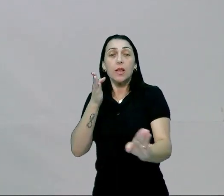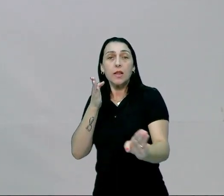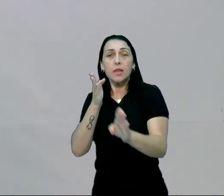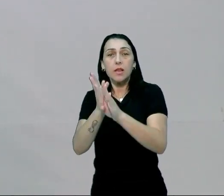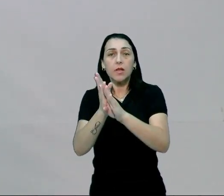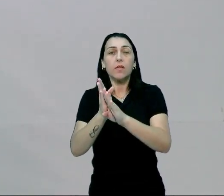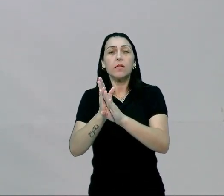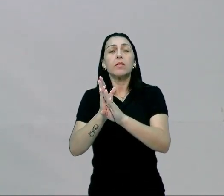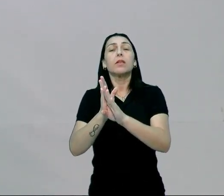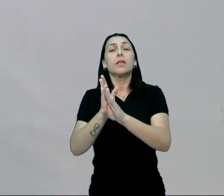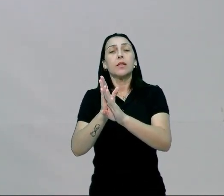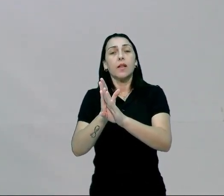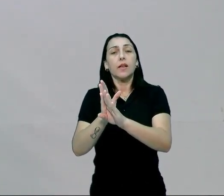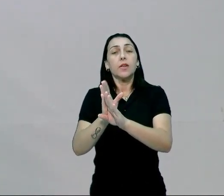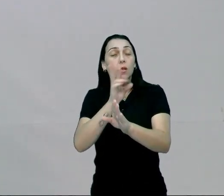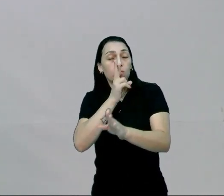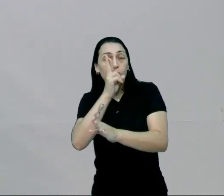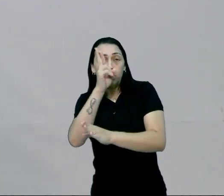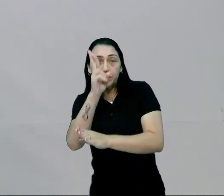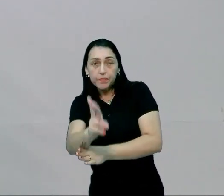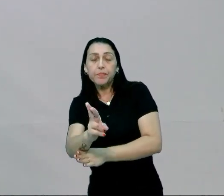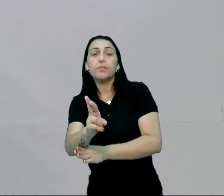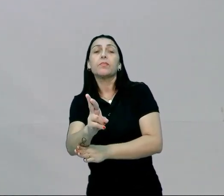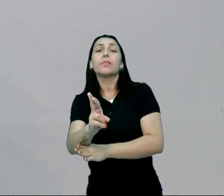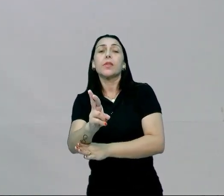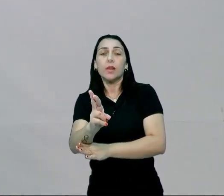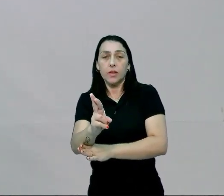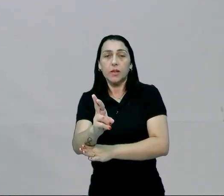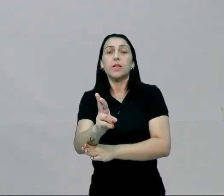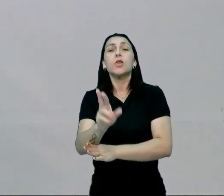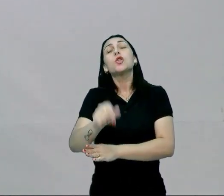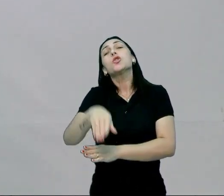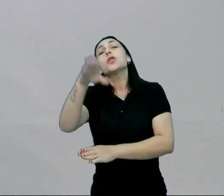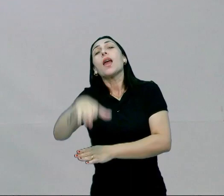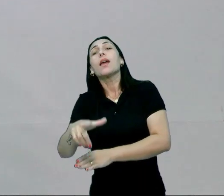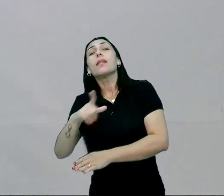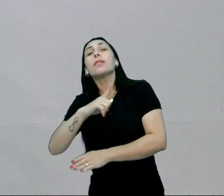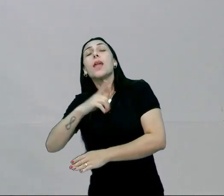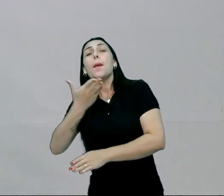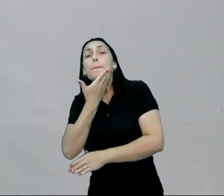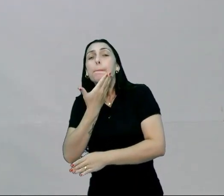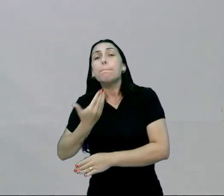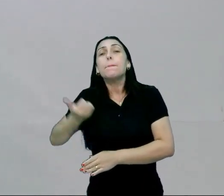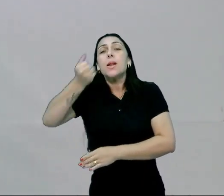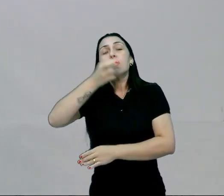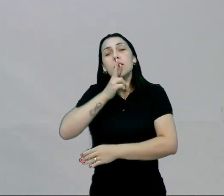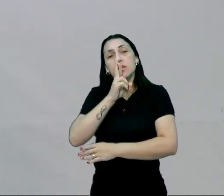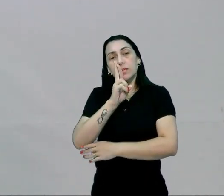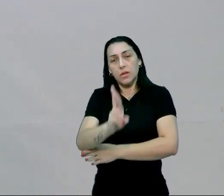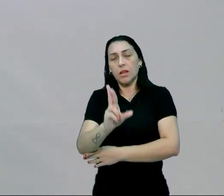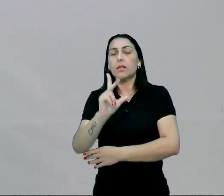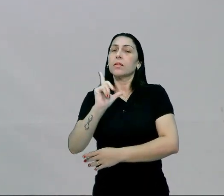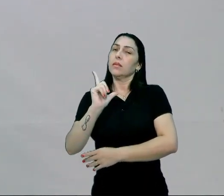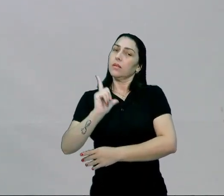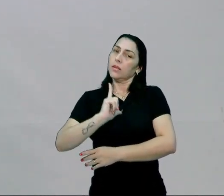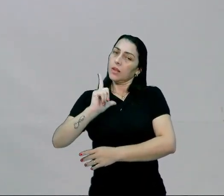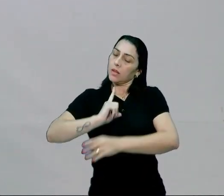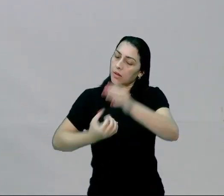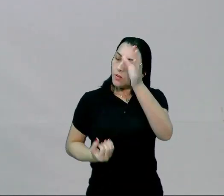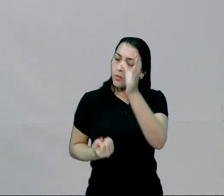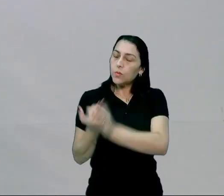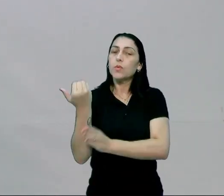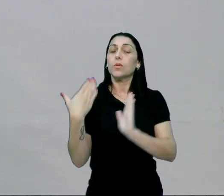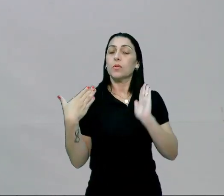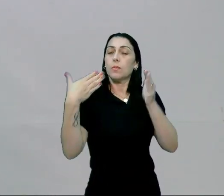identificação, esse mapeamento de resultados, de marcações de quem obtém melhores resultados, tem esse surgimento, tem